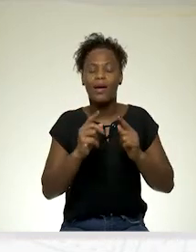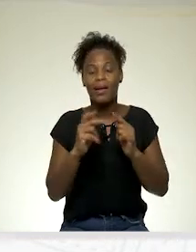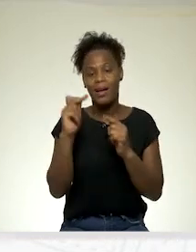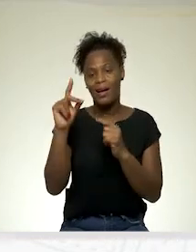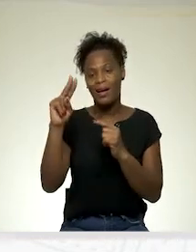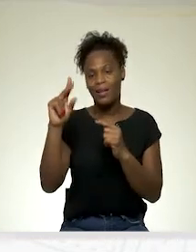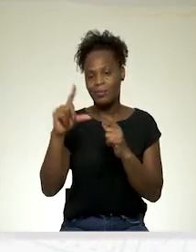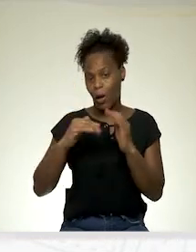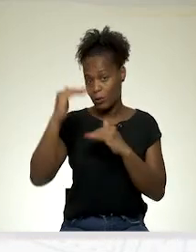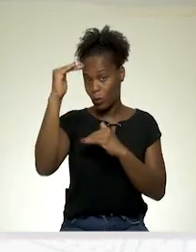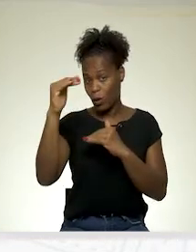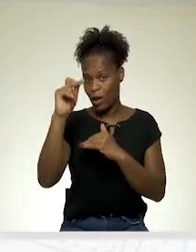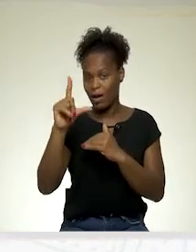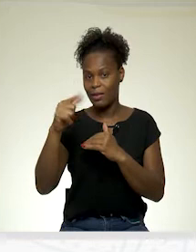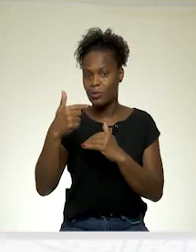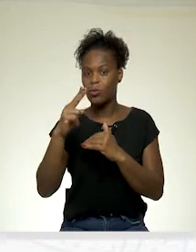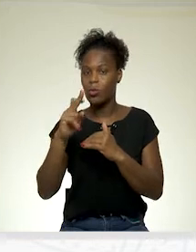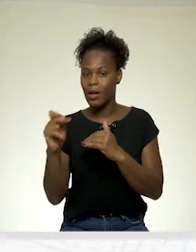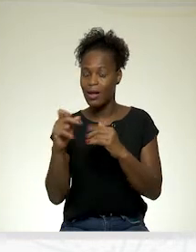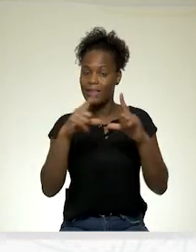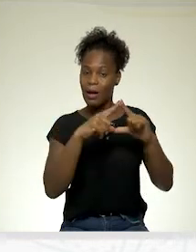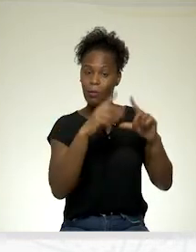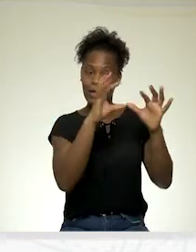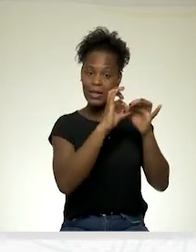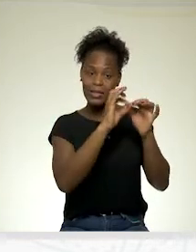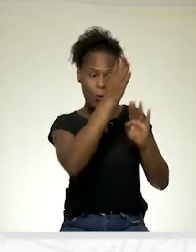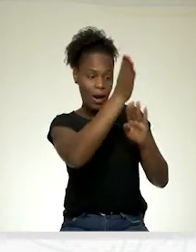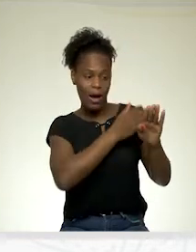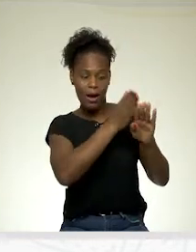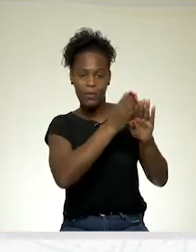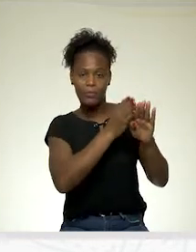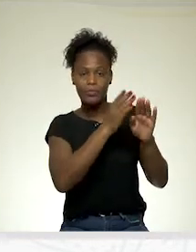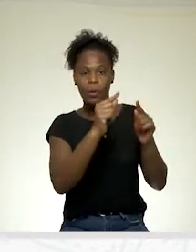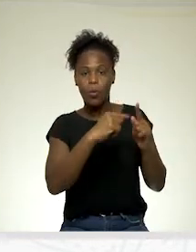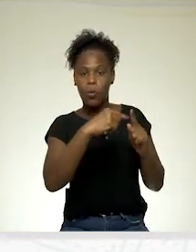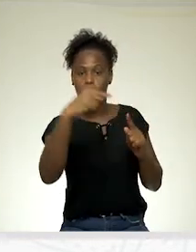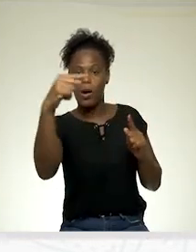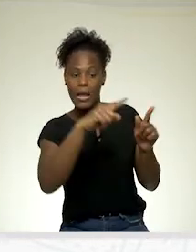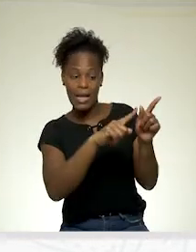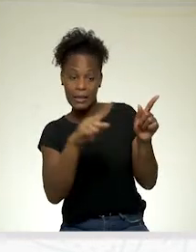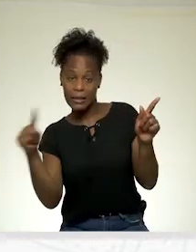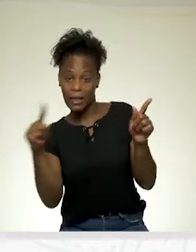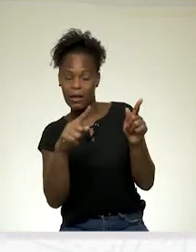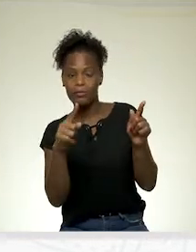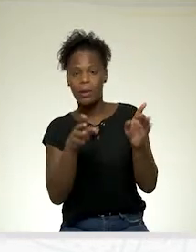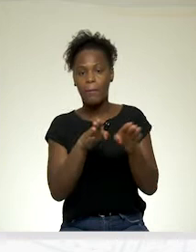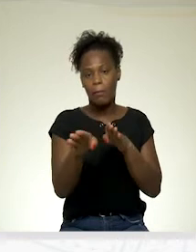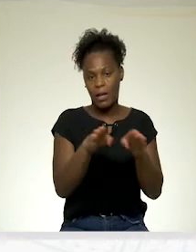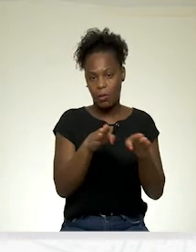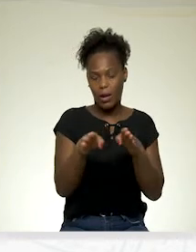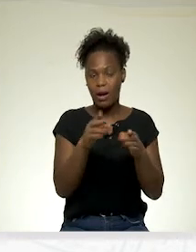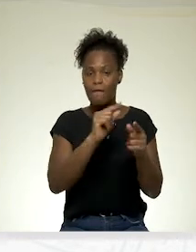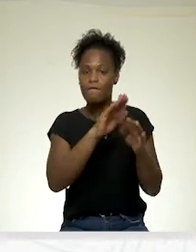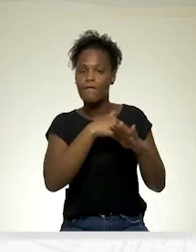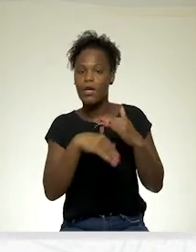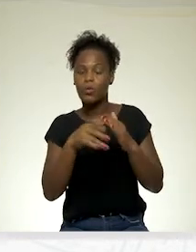de um triângulo, em relação a um lado, é o comprimento do segmento de reta perpendicular traçado do